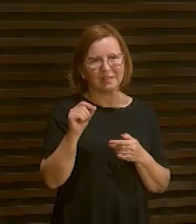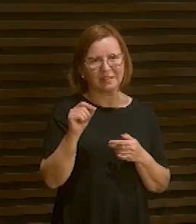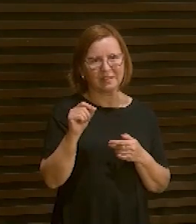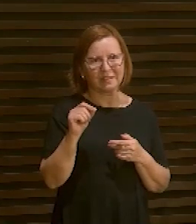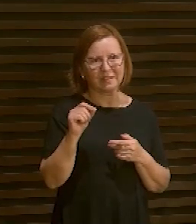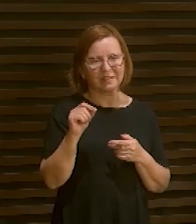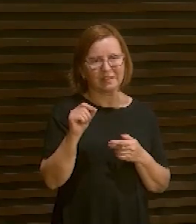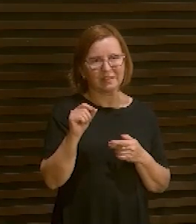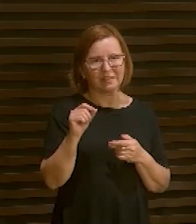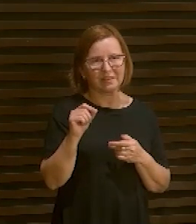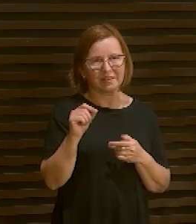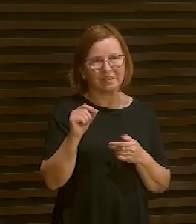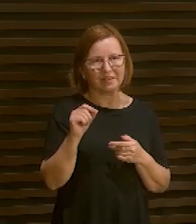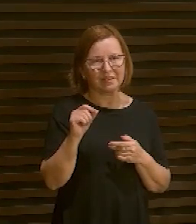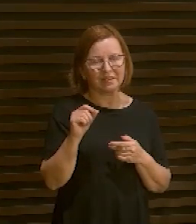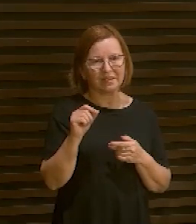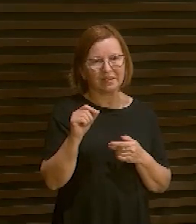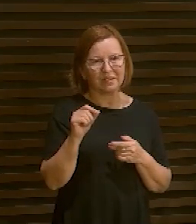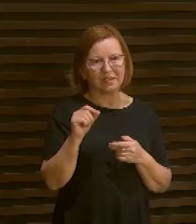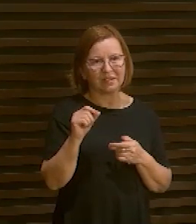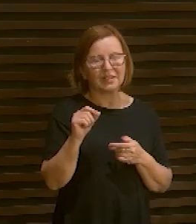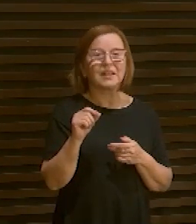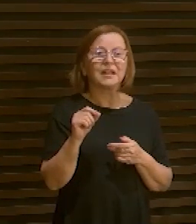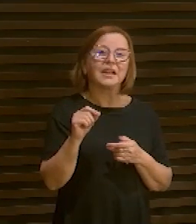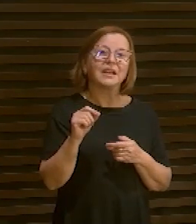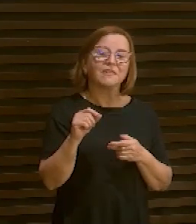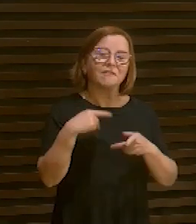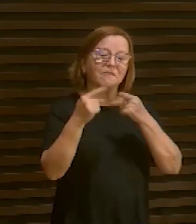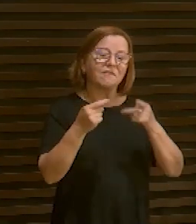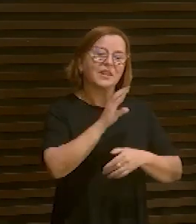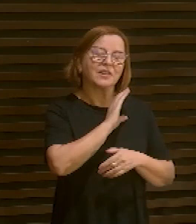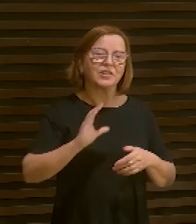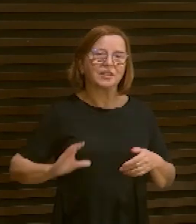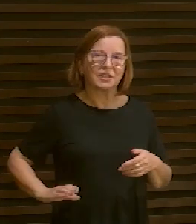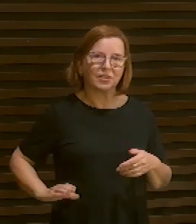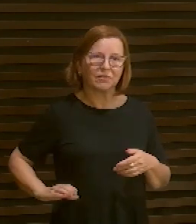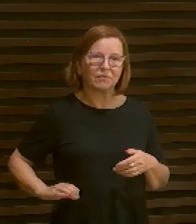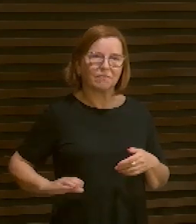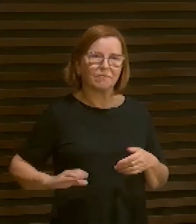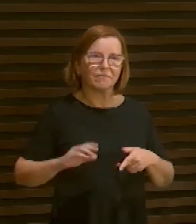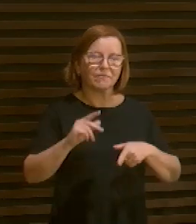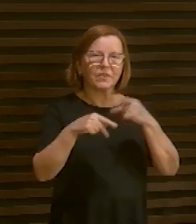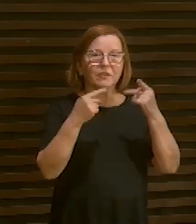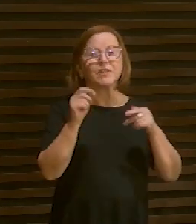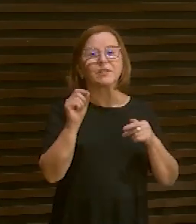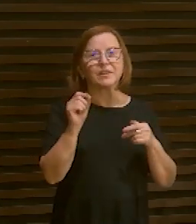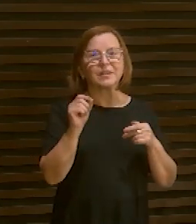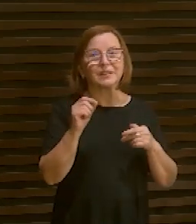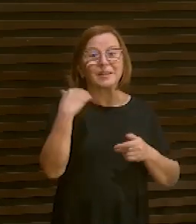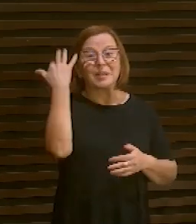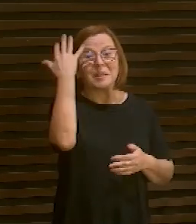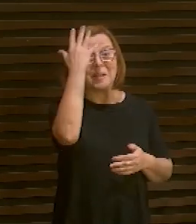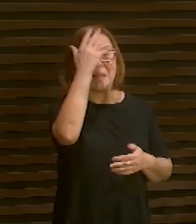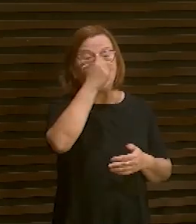do Espírito Santo é Cristo. O apóstolo do Espírito Santo é Cristo. E ele vai declarar o quê? A beleza da pessoa e da